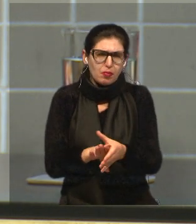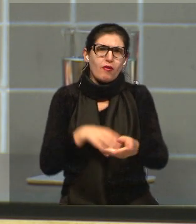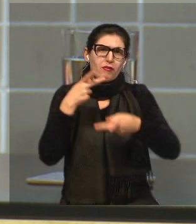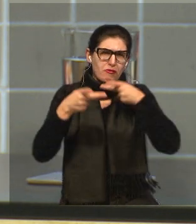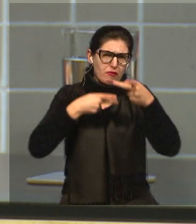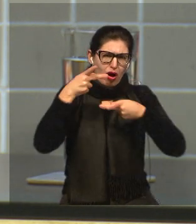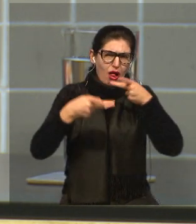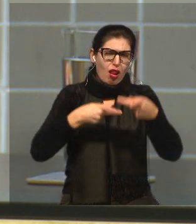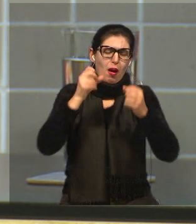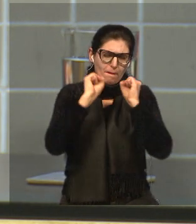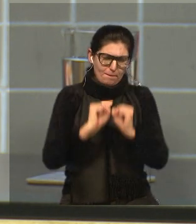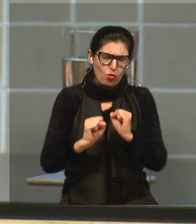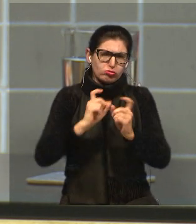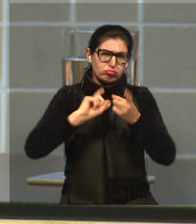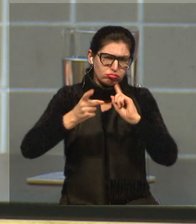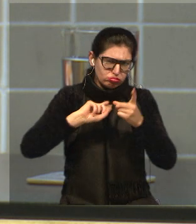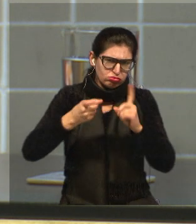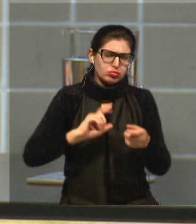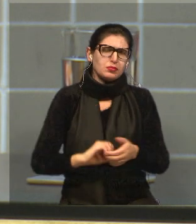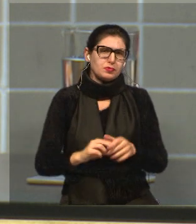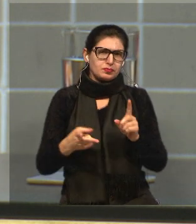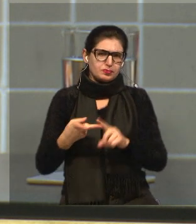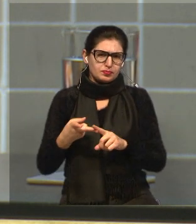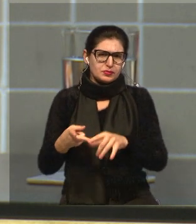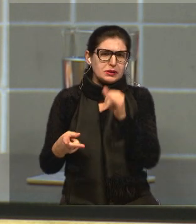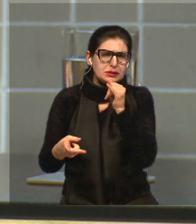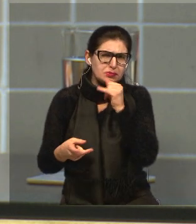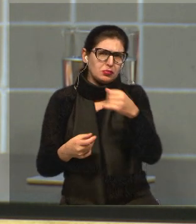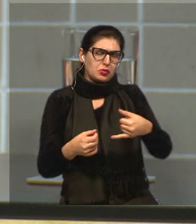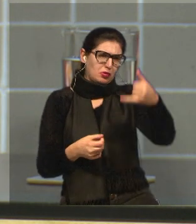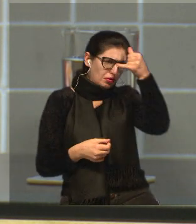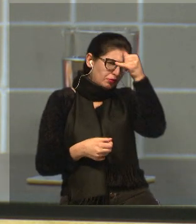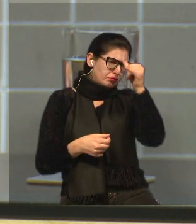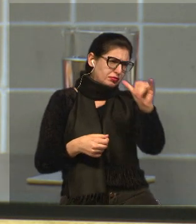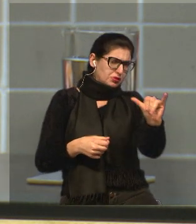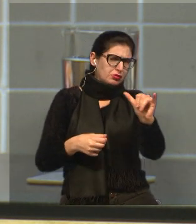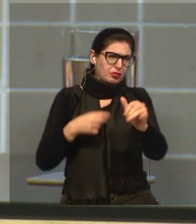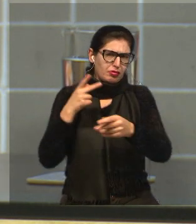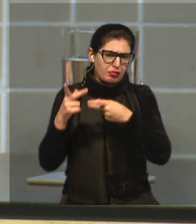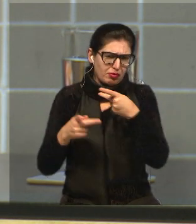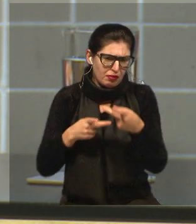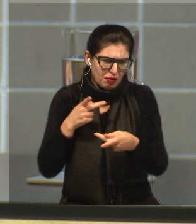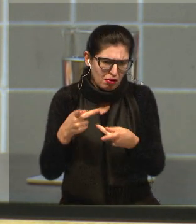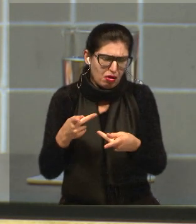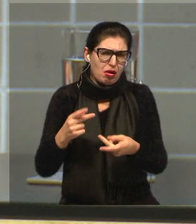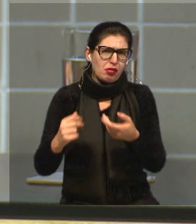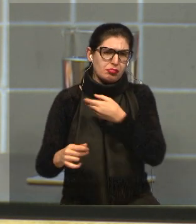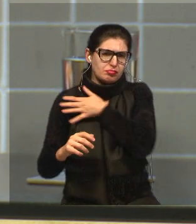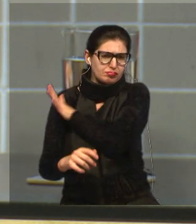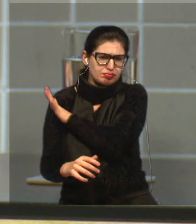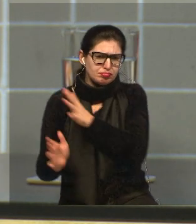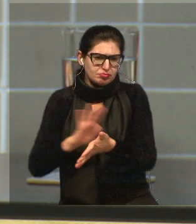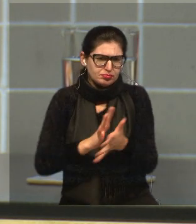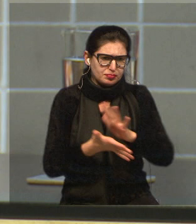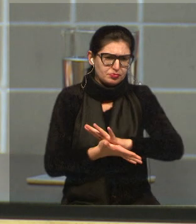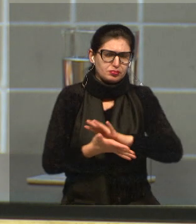lugar. Em segundo, negligência e abandono. Terceiro,